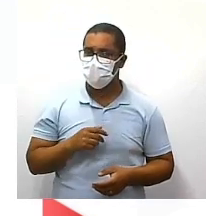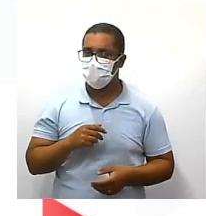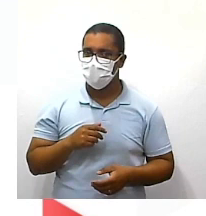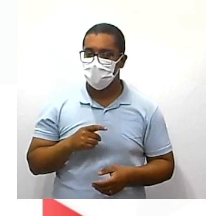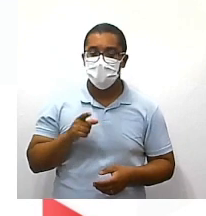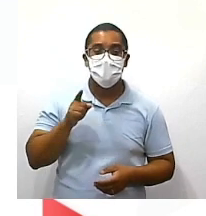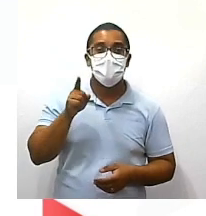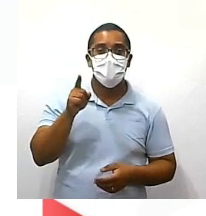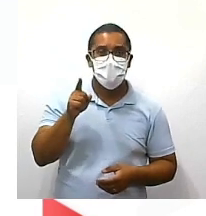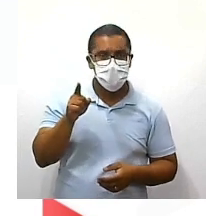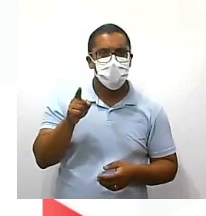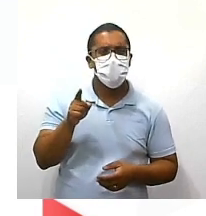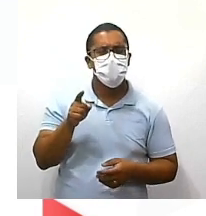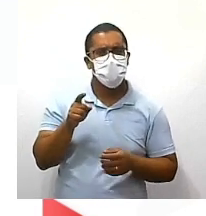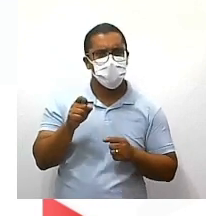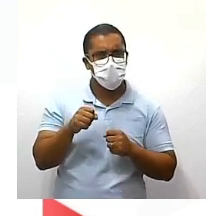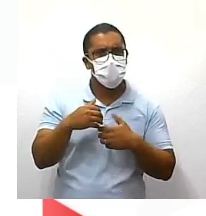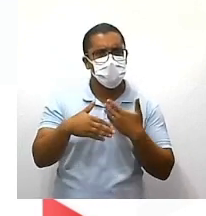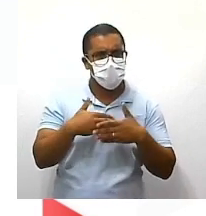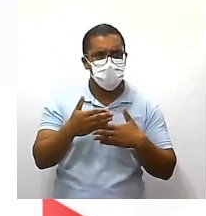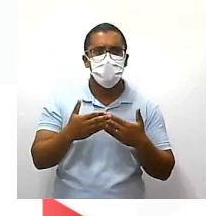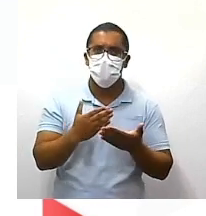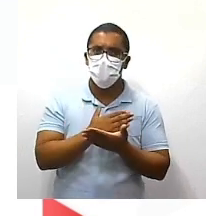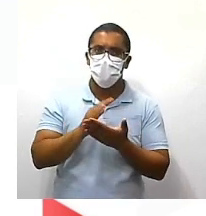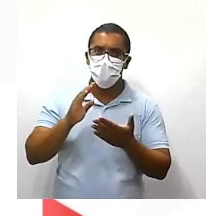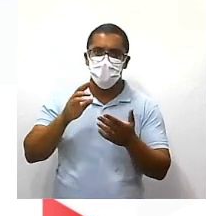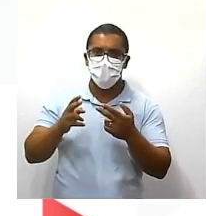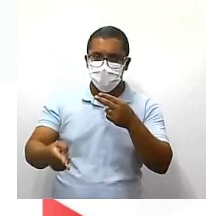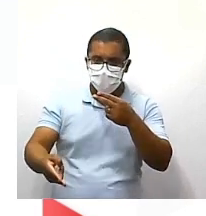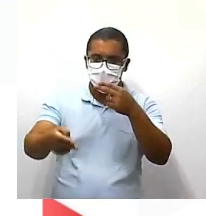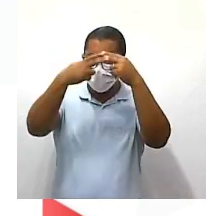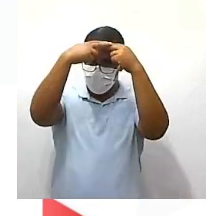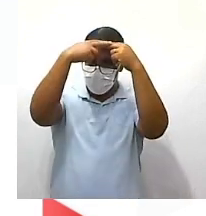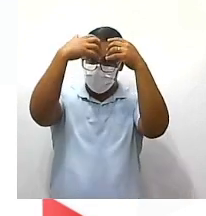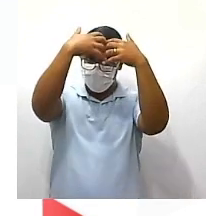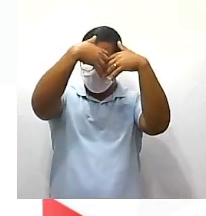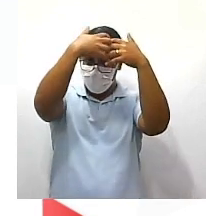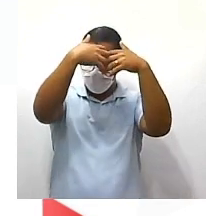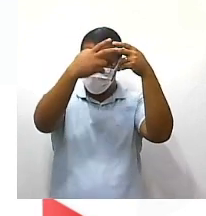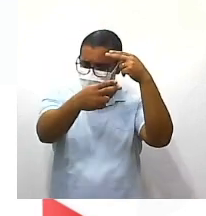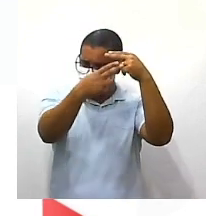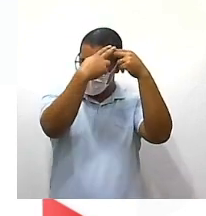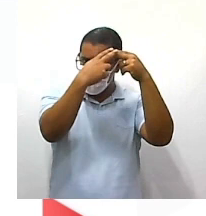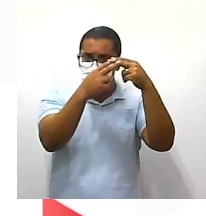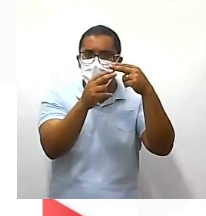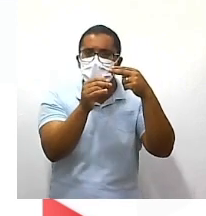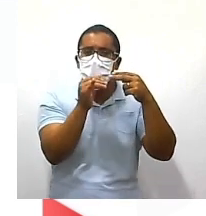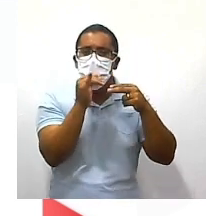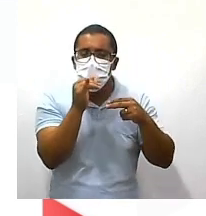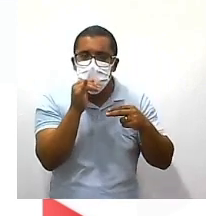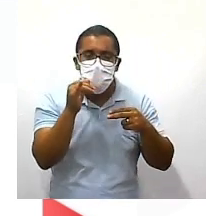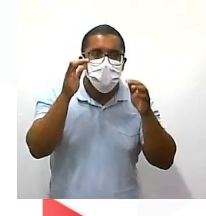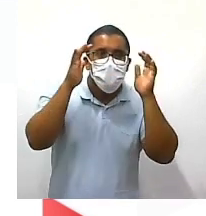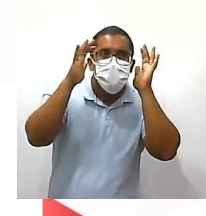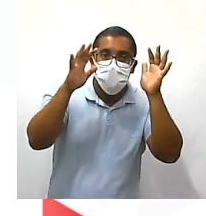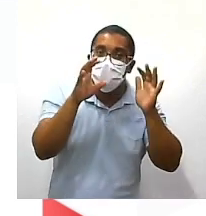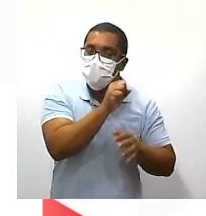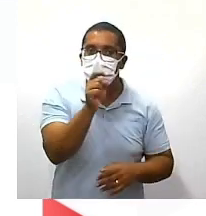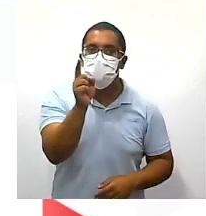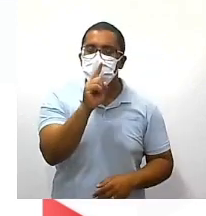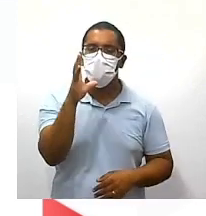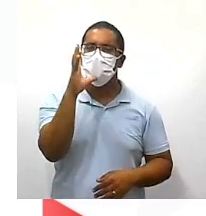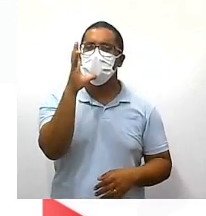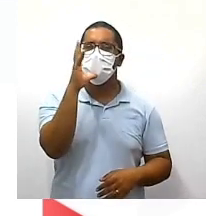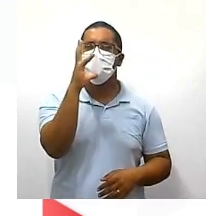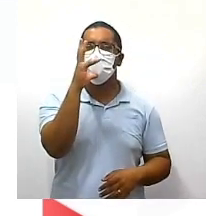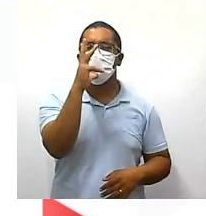psicoativas, elas podem causar danos permanentes ao cérebro, como a diminuição da capacidade de raciocínio,